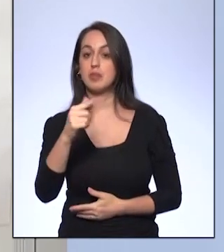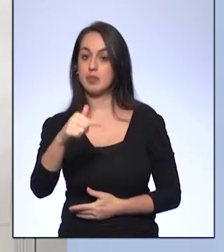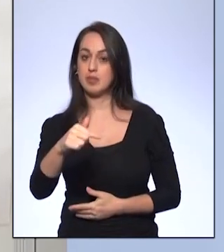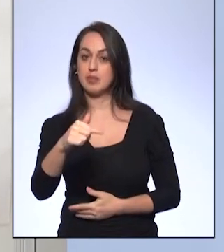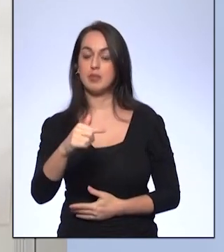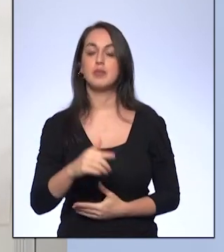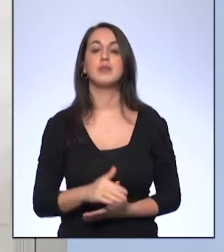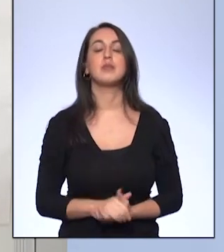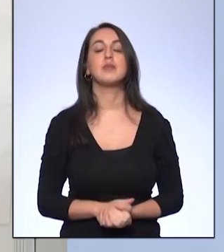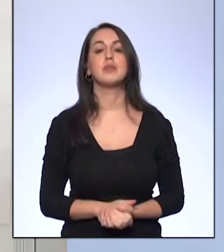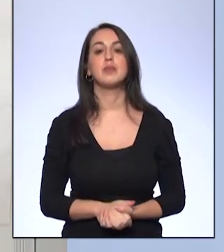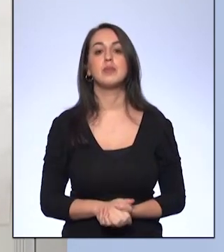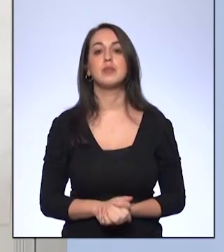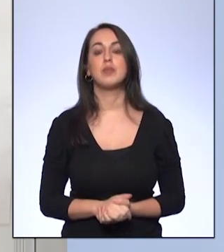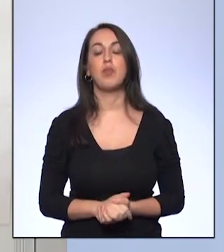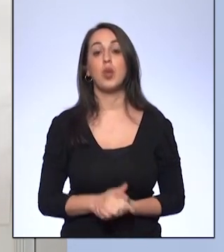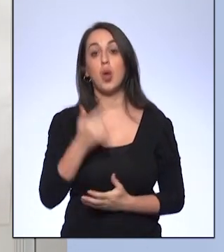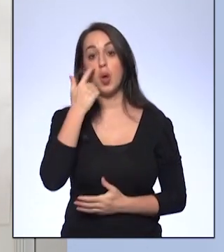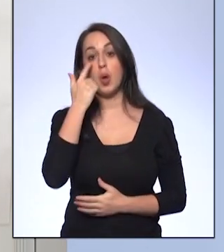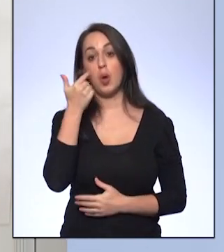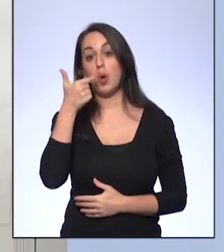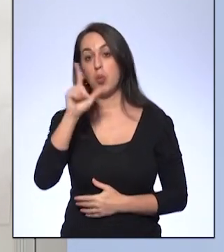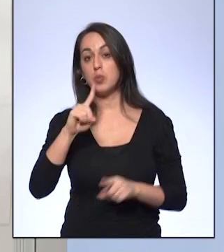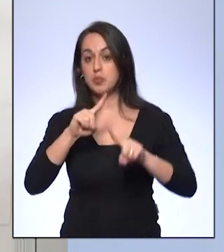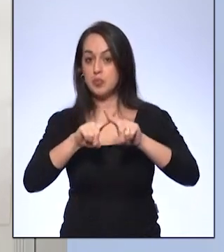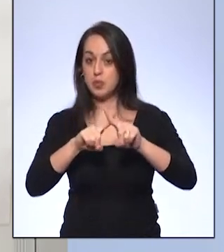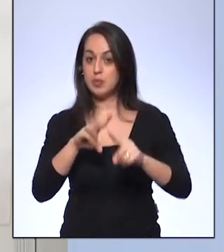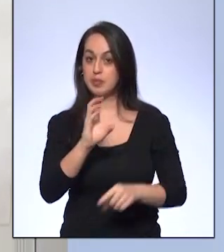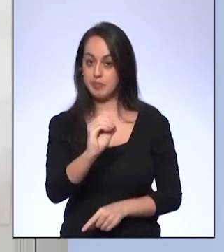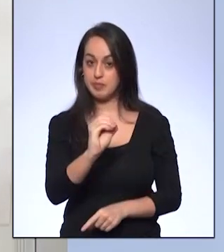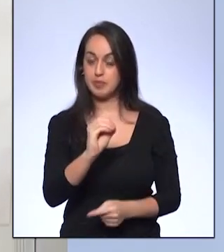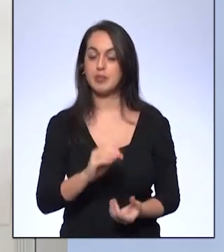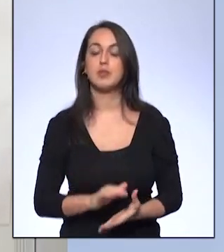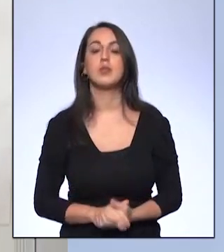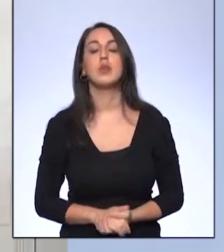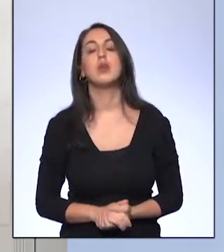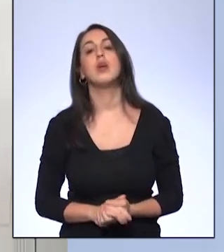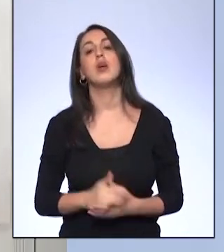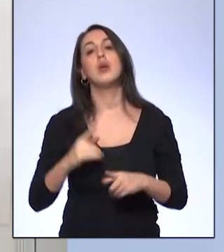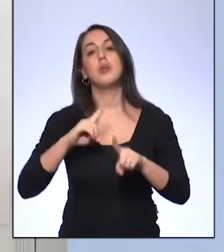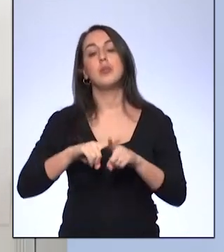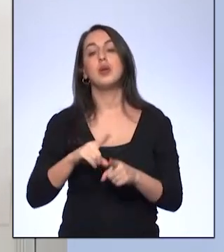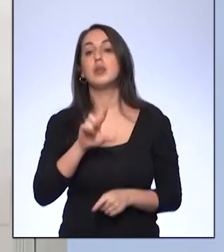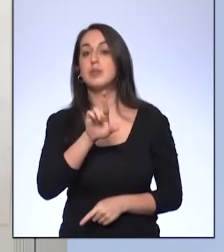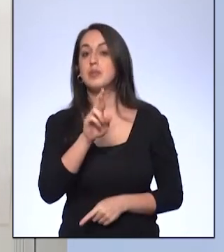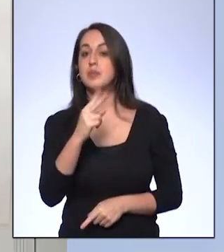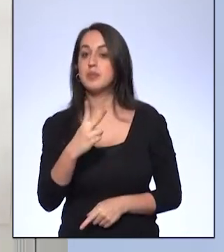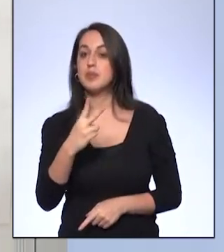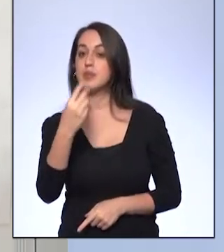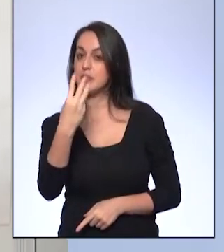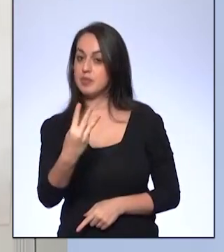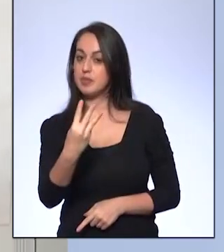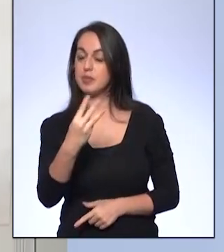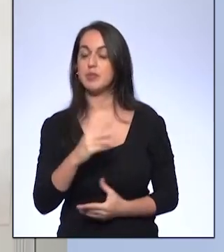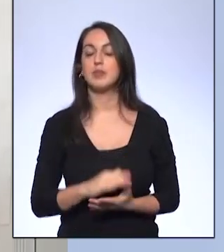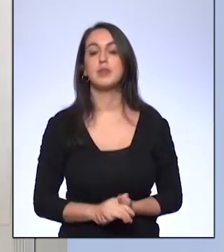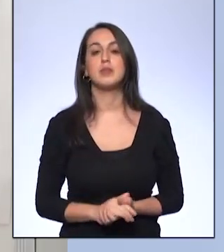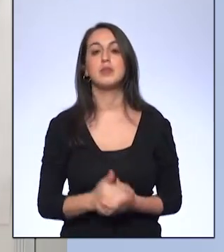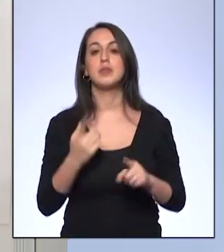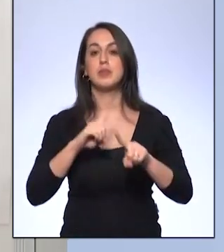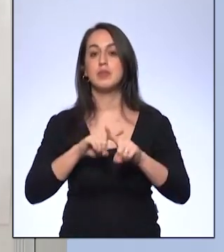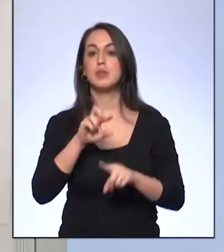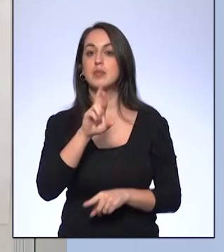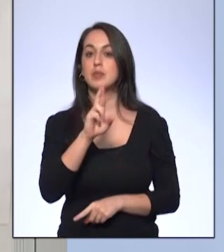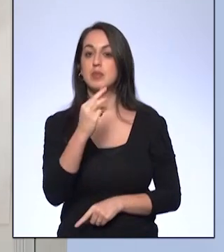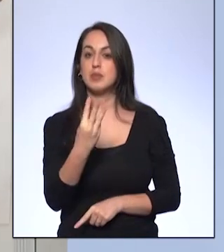7. Olha, outra multiplicação por 0, mais R2, que é 3, vezes